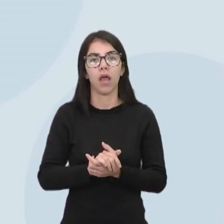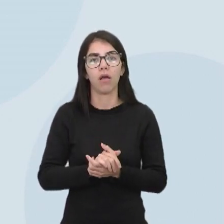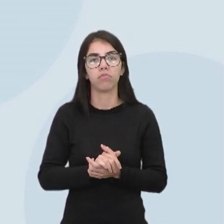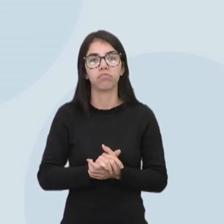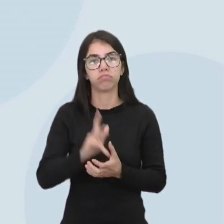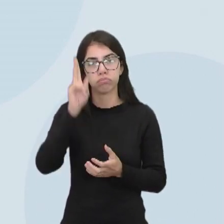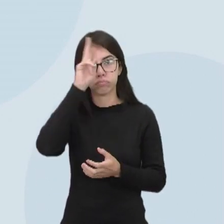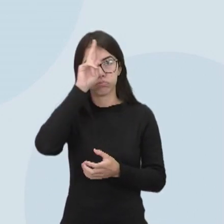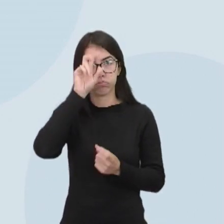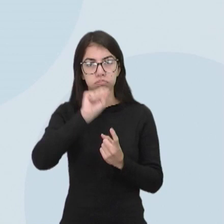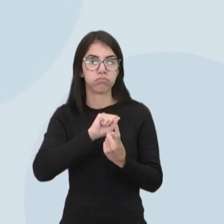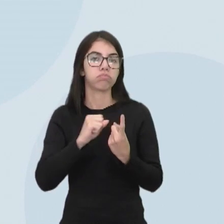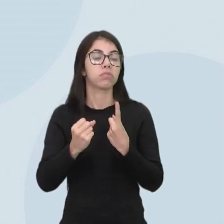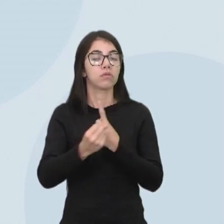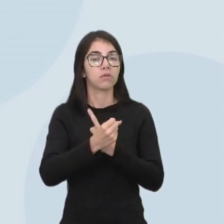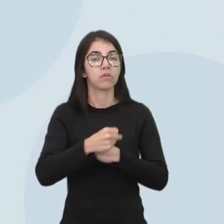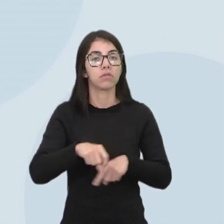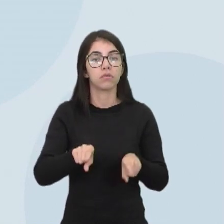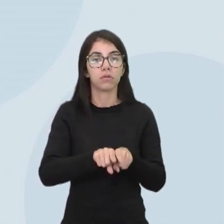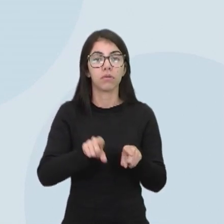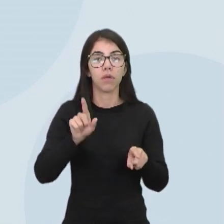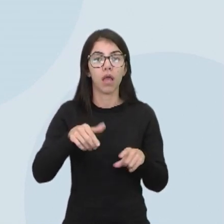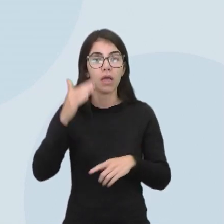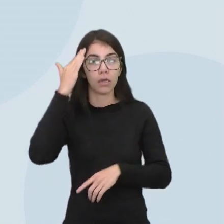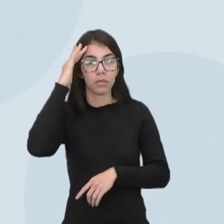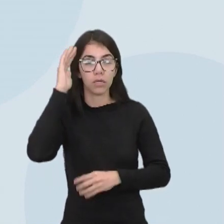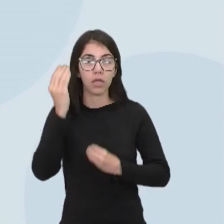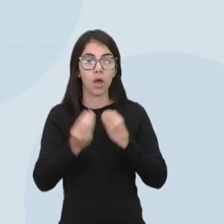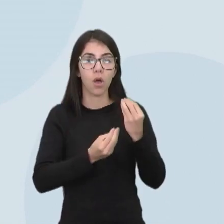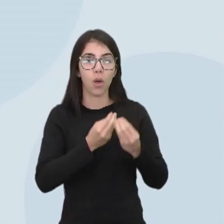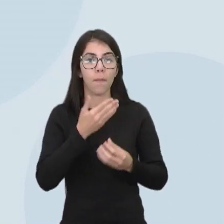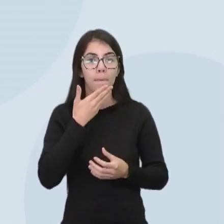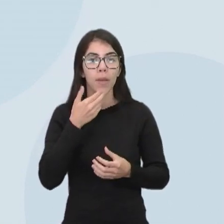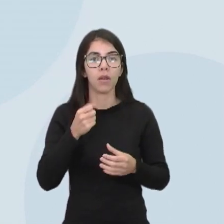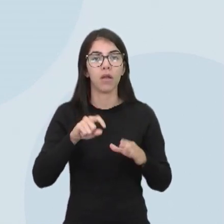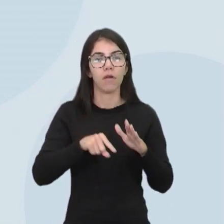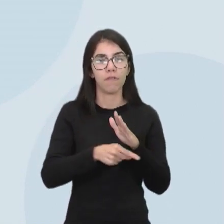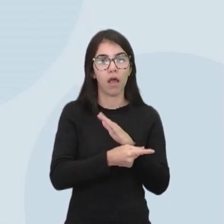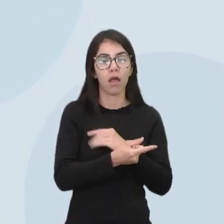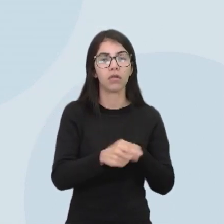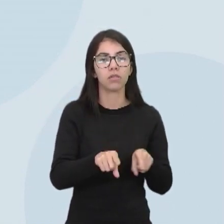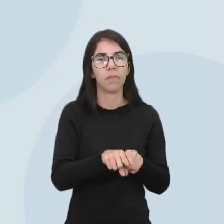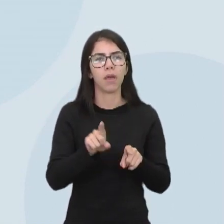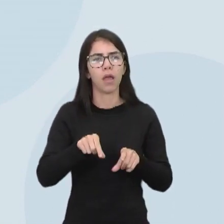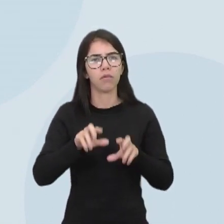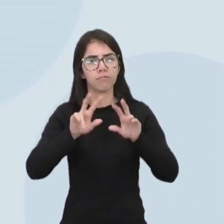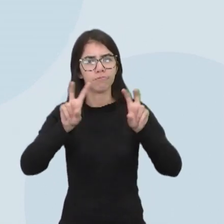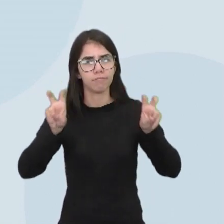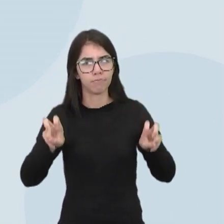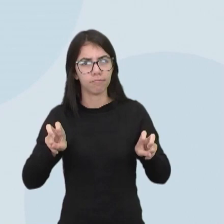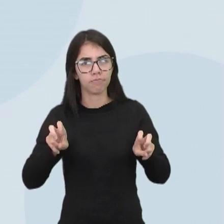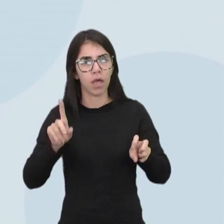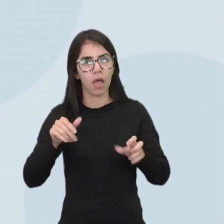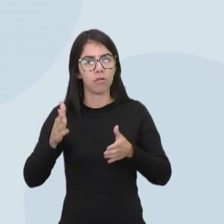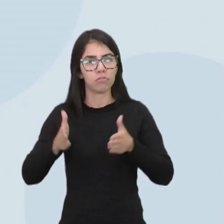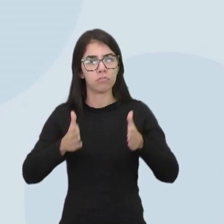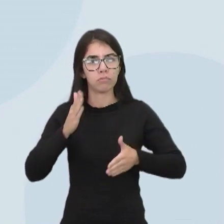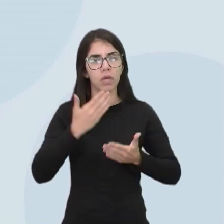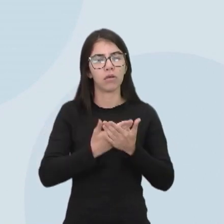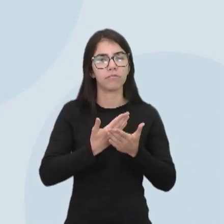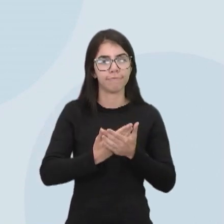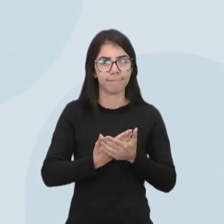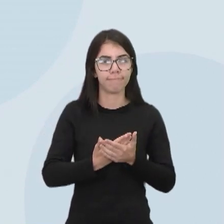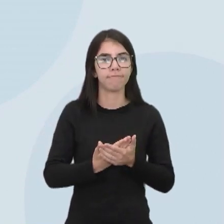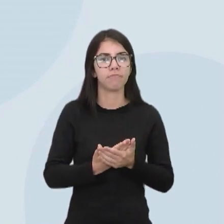da sociologia, a gente vai acabar entendendo melhor, se aprofundando melhor nesse assunto no decorrer dessas aulas,